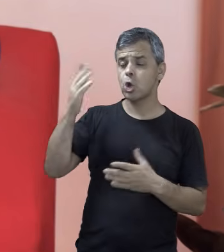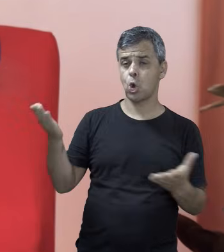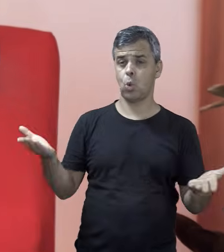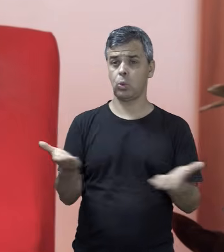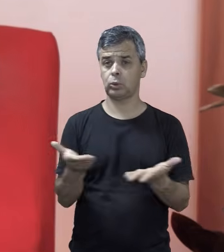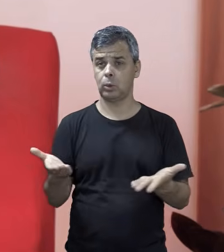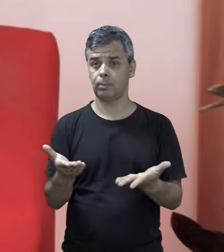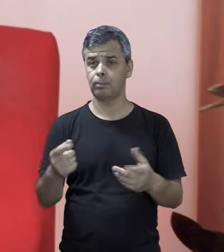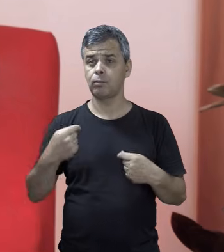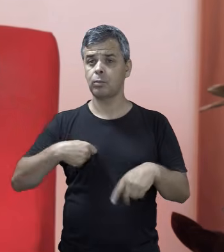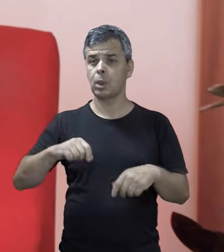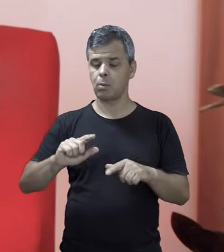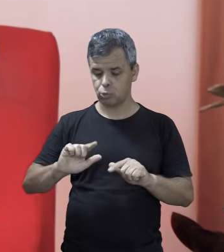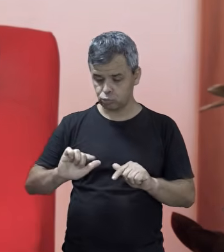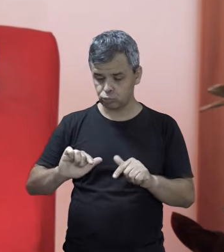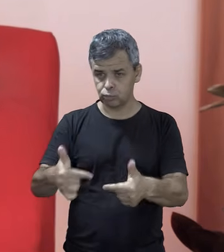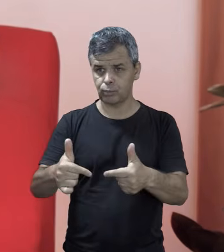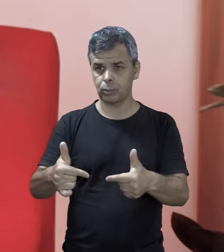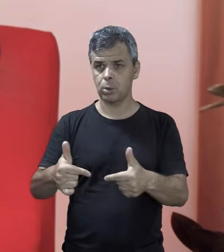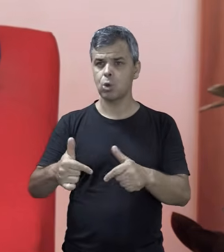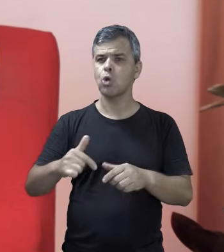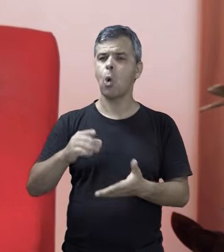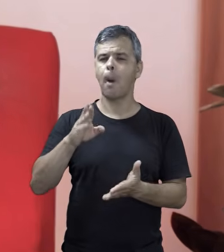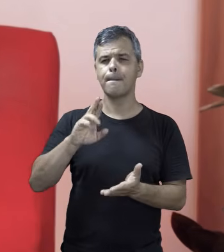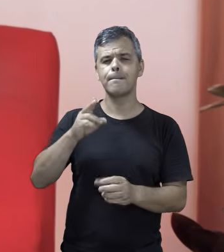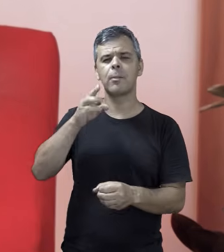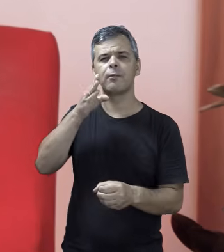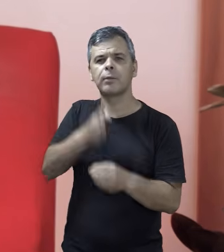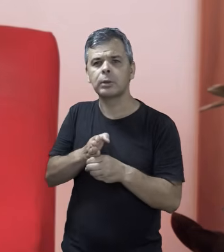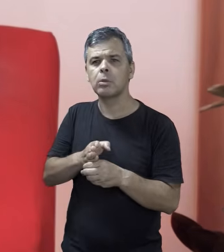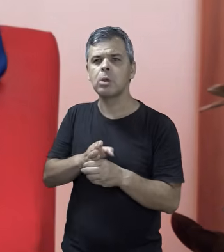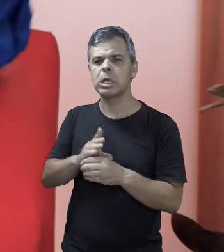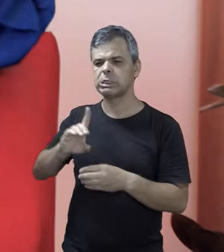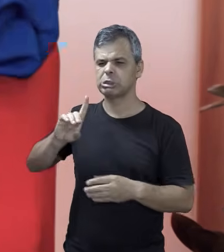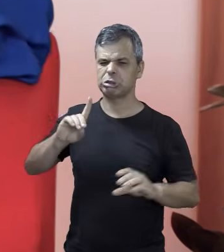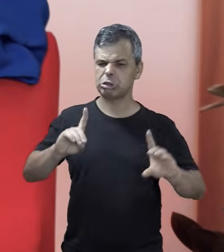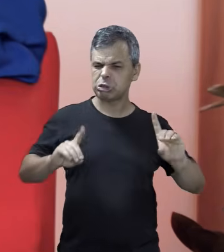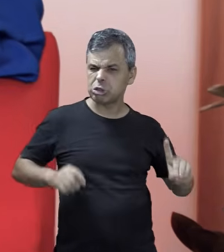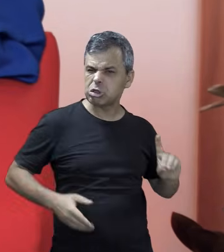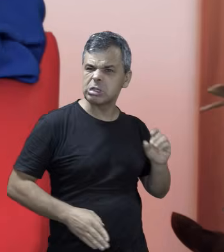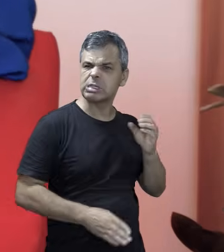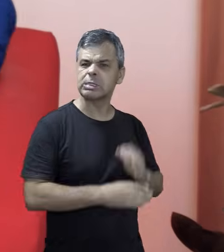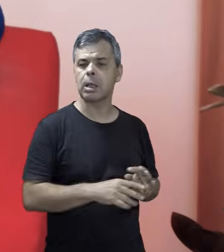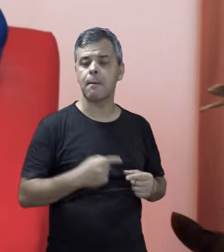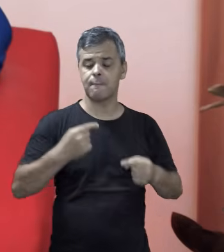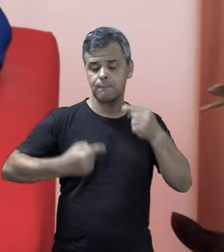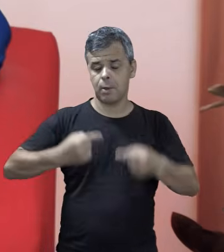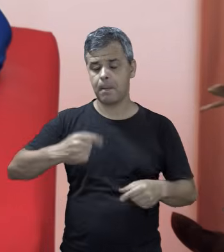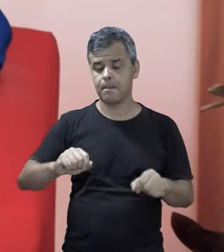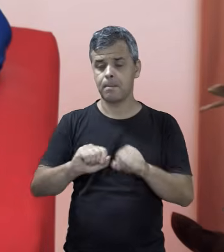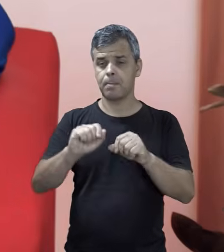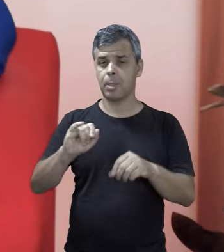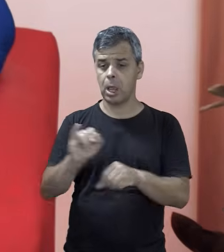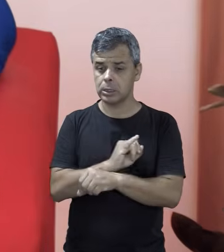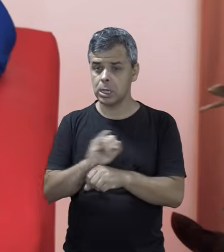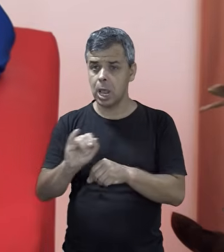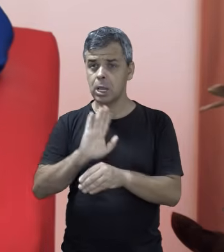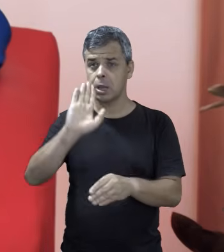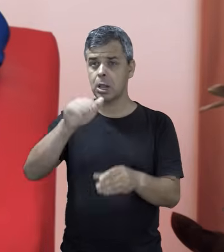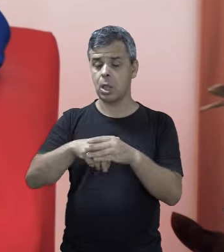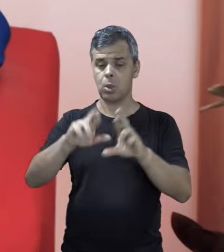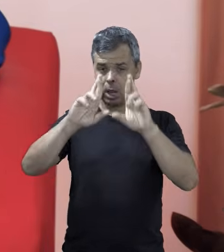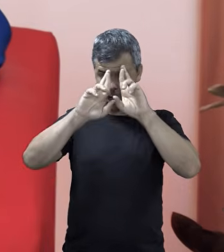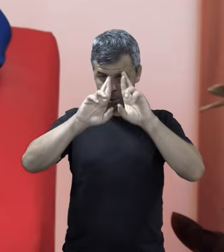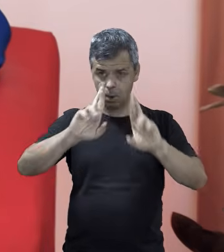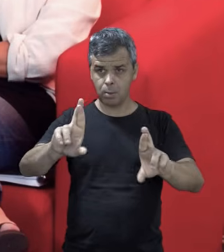hoje fazer um grande enfrentamento com o fascismo, a extrema-direita, com a forma de fazer política. Então, a tática eleitoral,